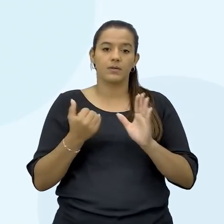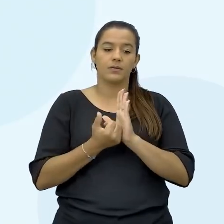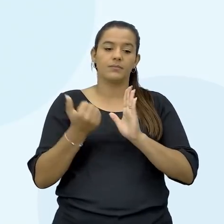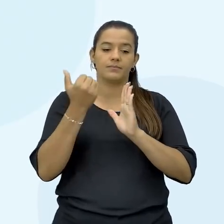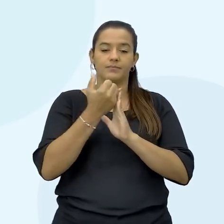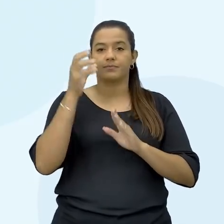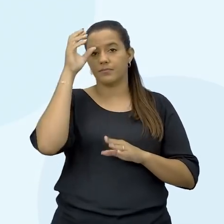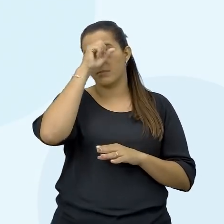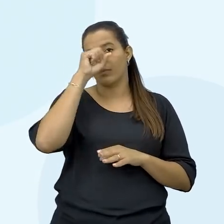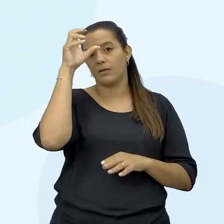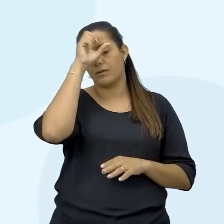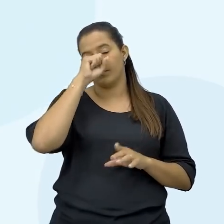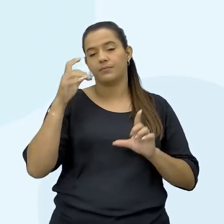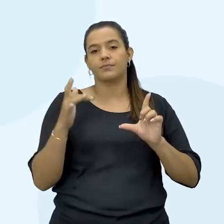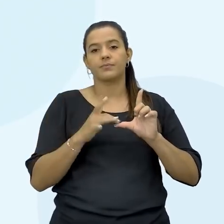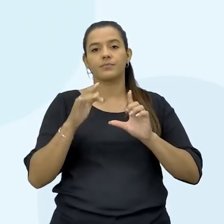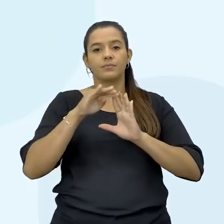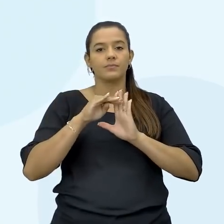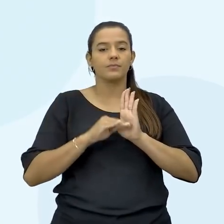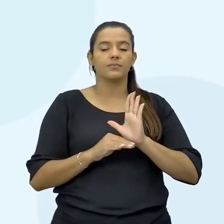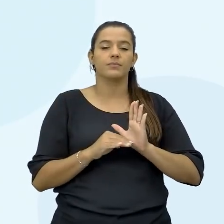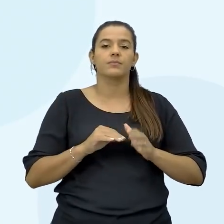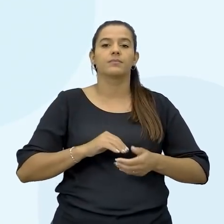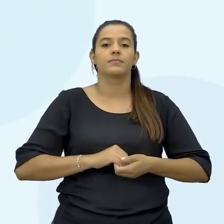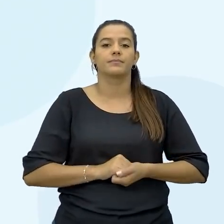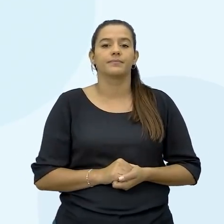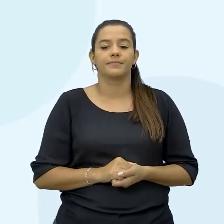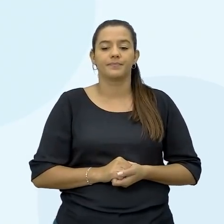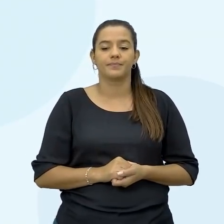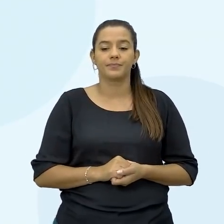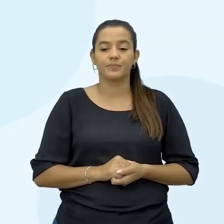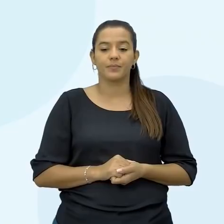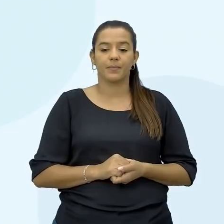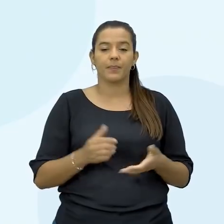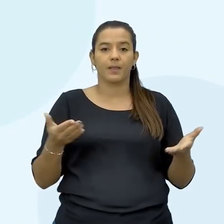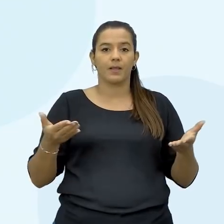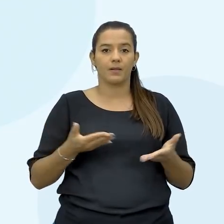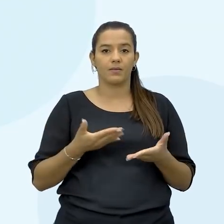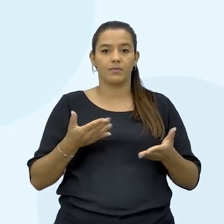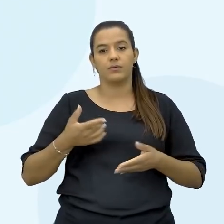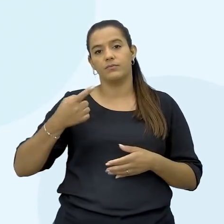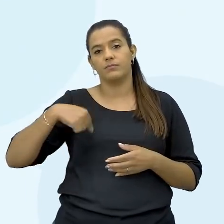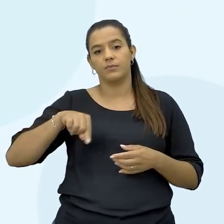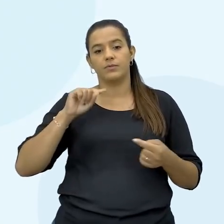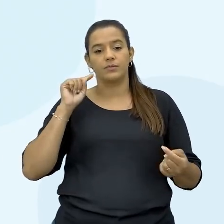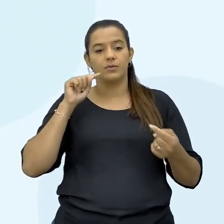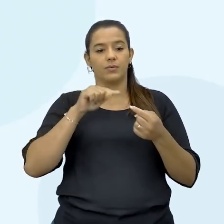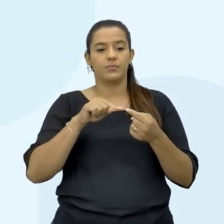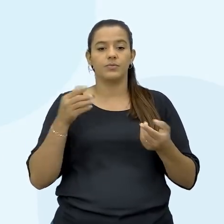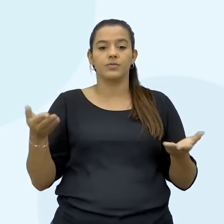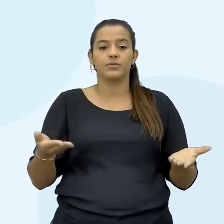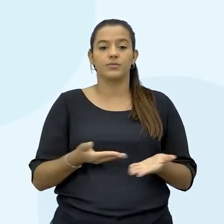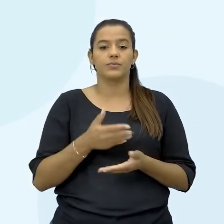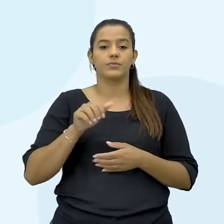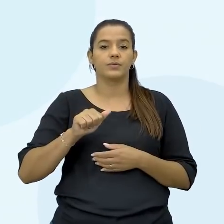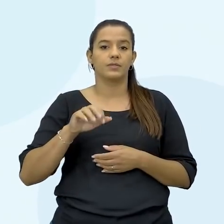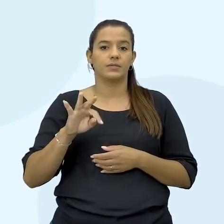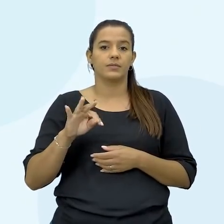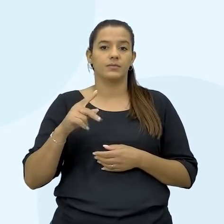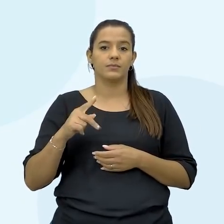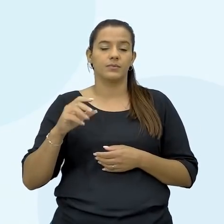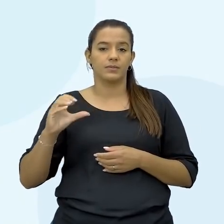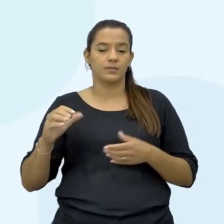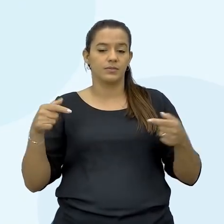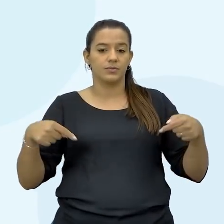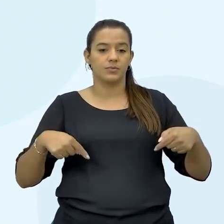Mais e as nossas referências. Então vamos agora para nossos objetivos de nossa ATPC de hoje.